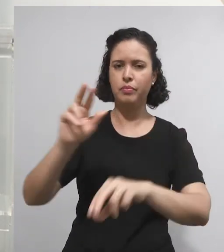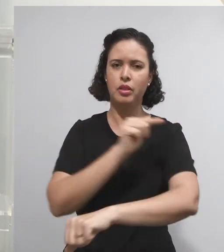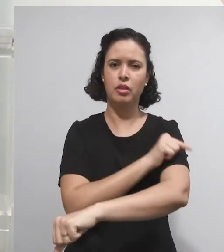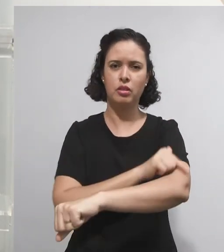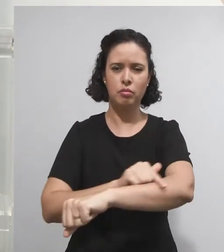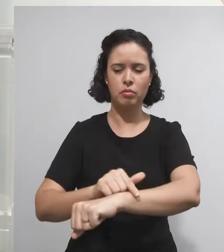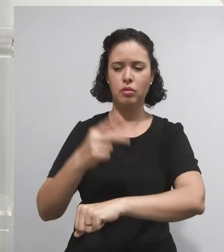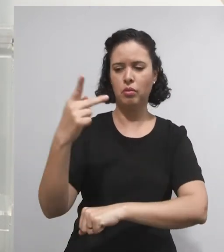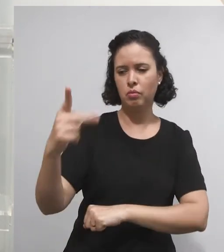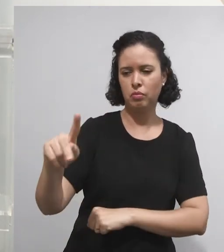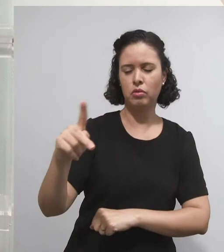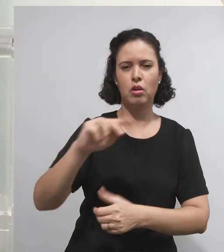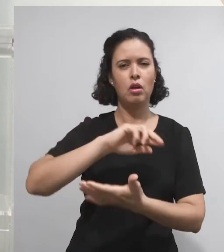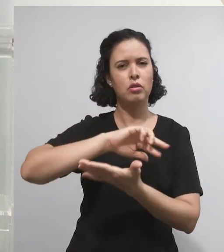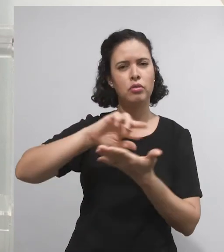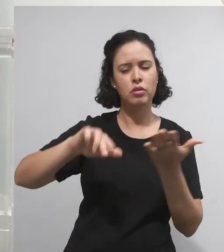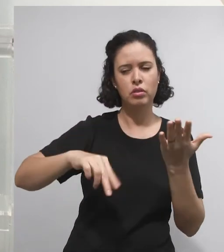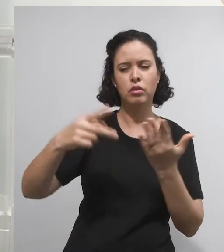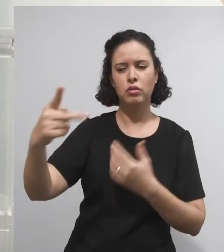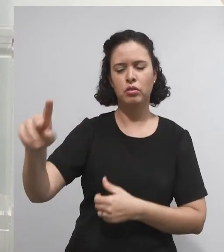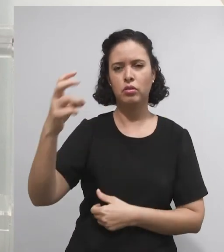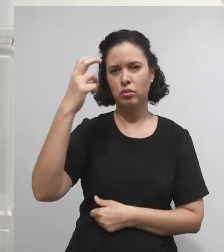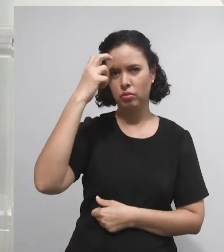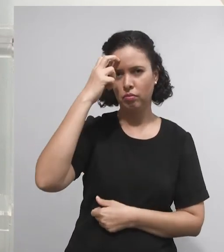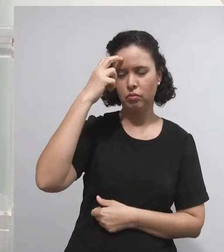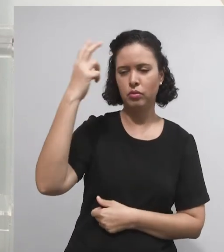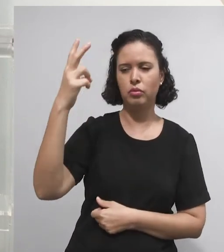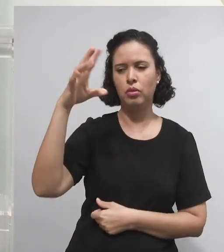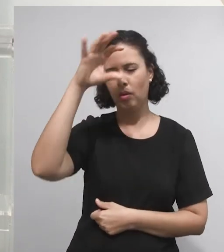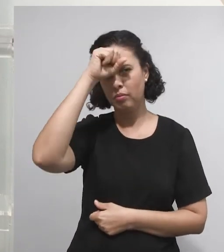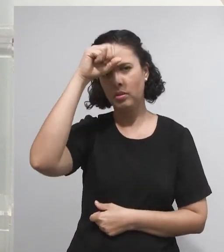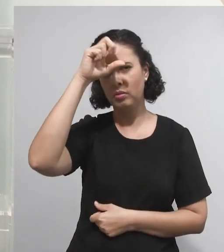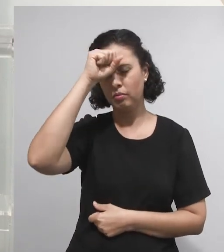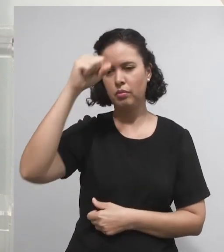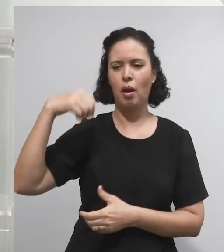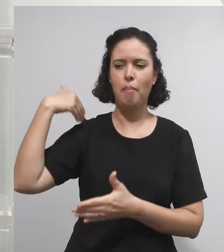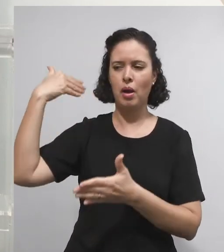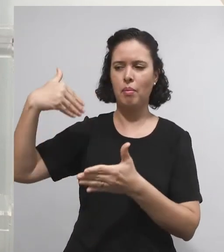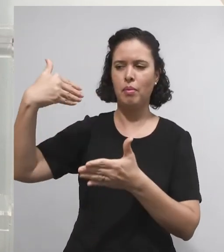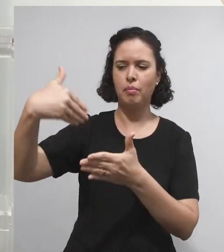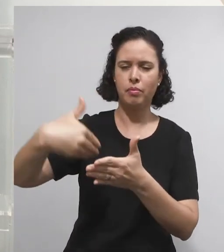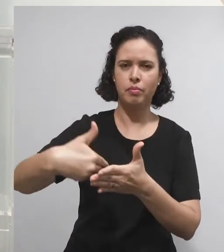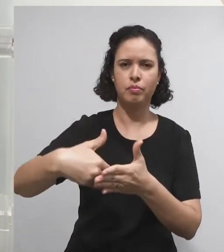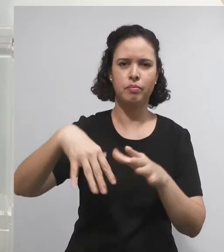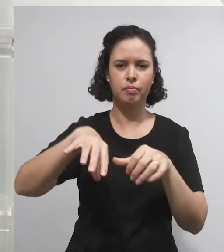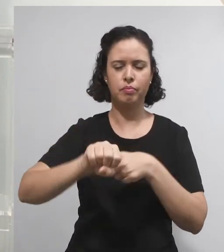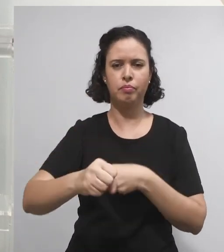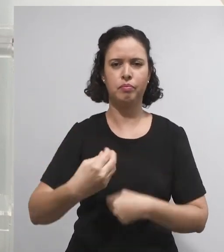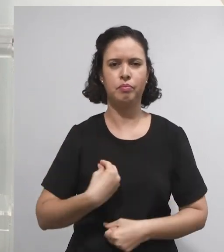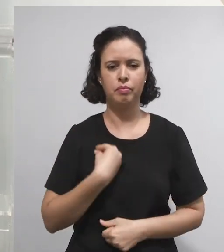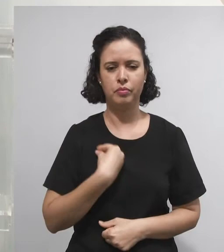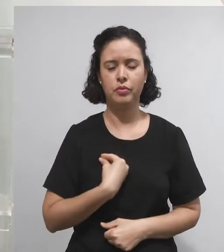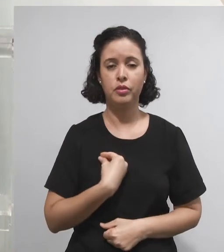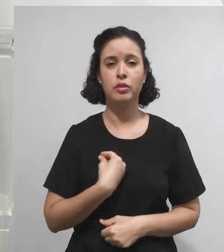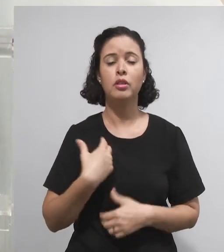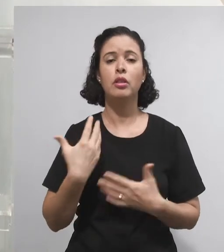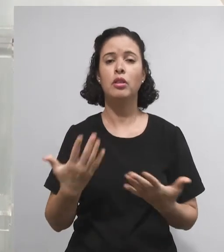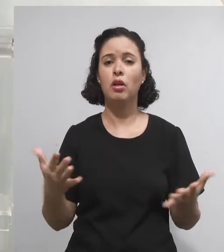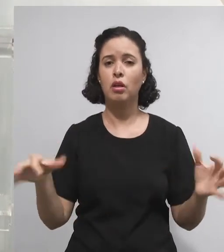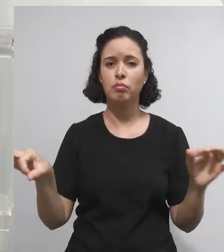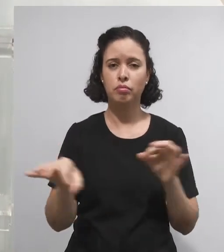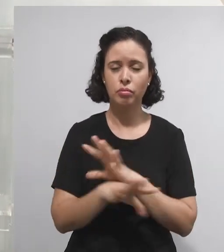sua diversidade, da sua aprendizagem e do seu percurso formativo para a vida. Então, para a